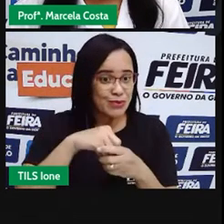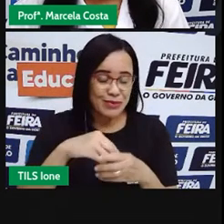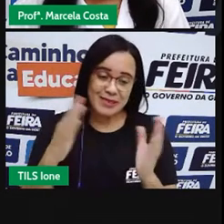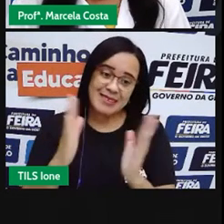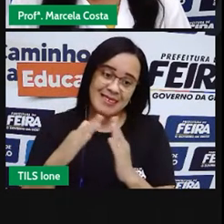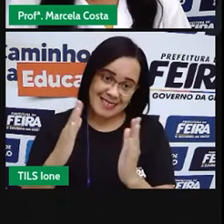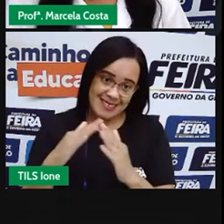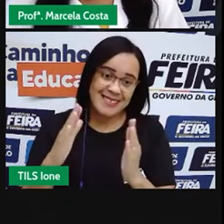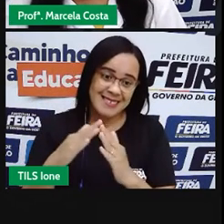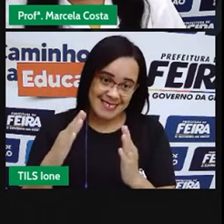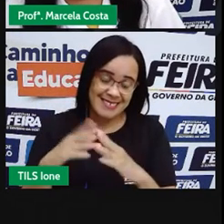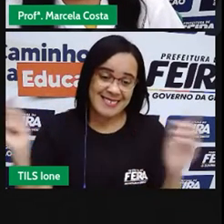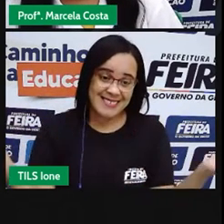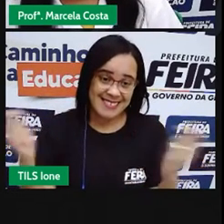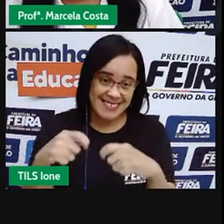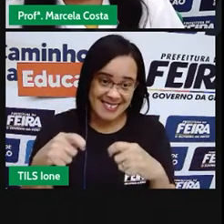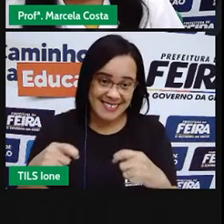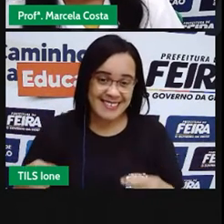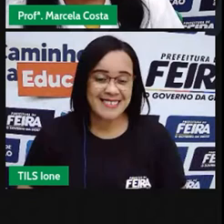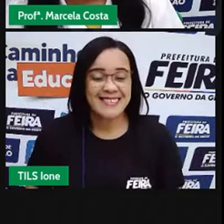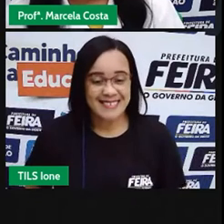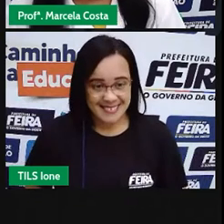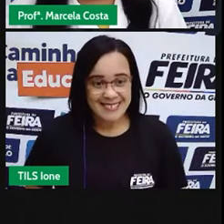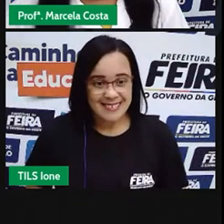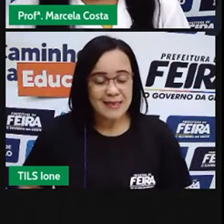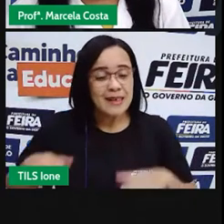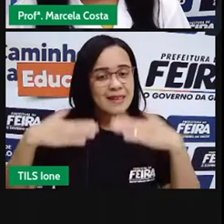E aí o